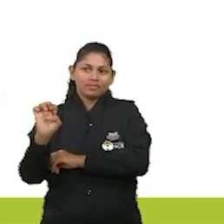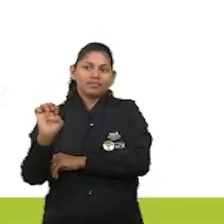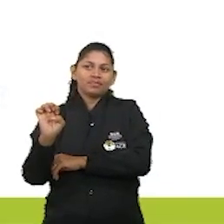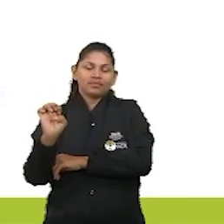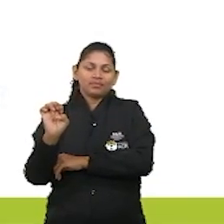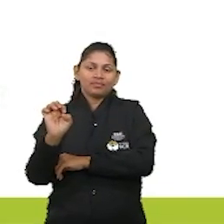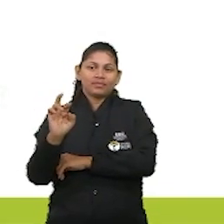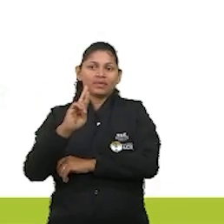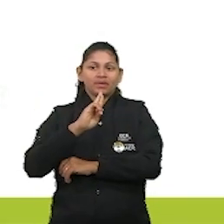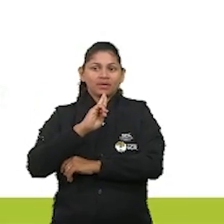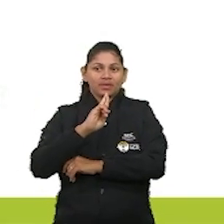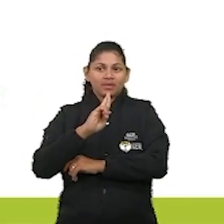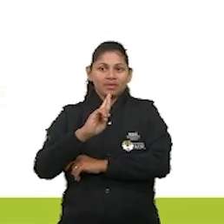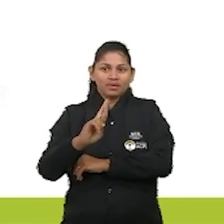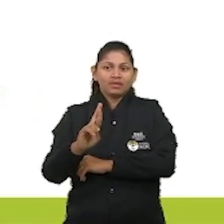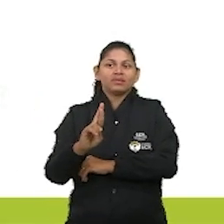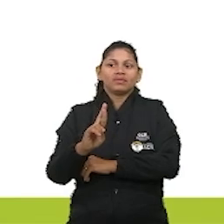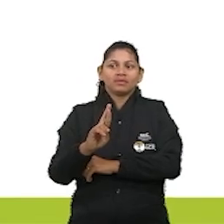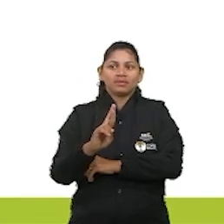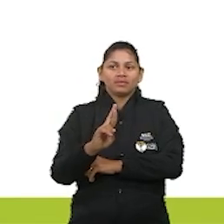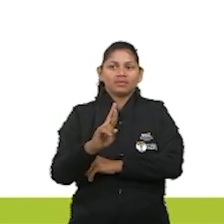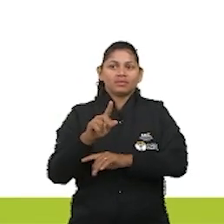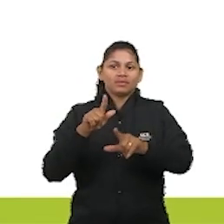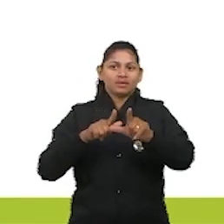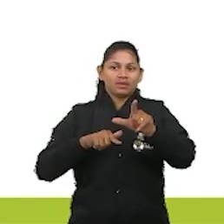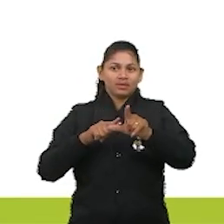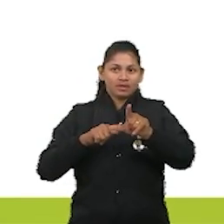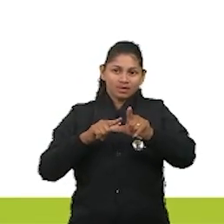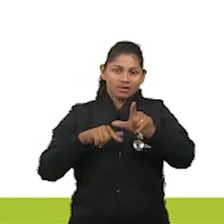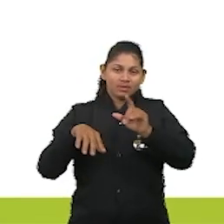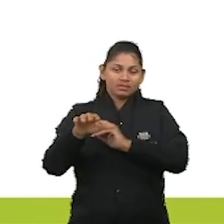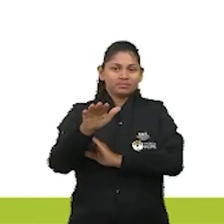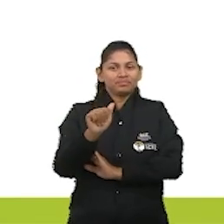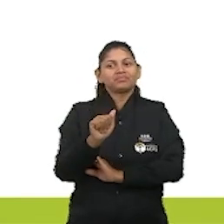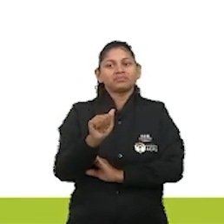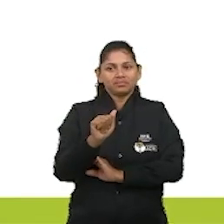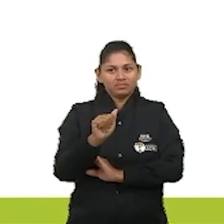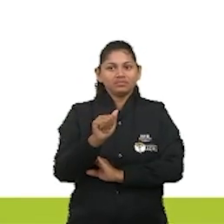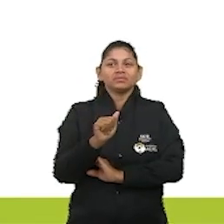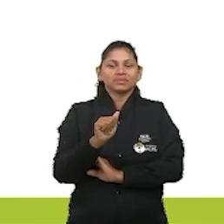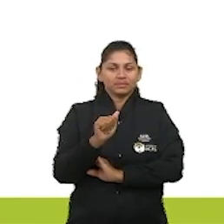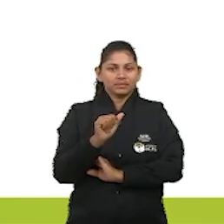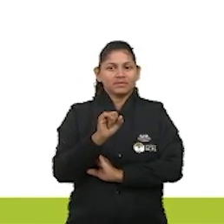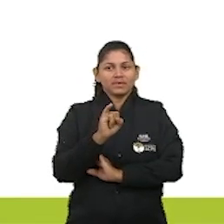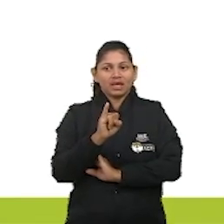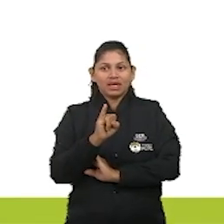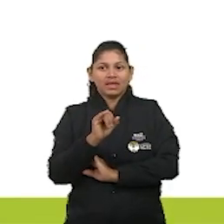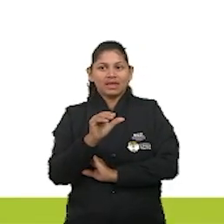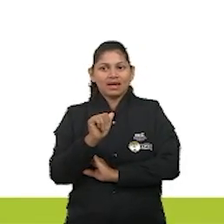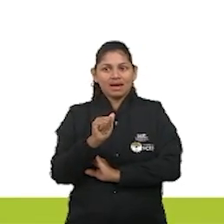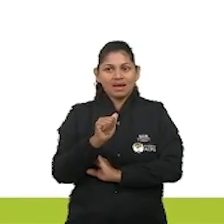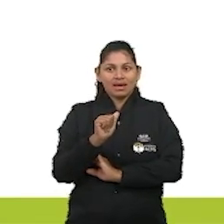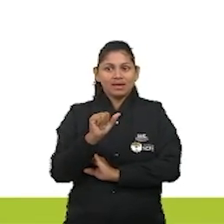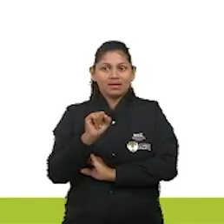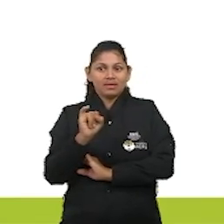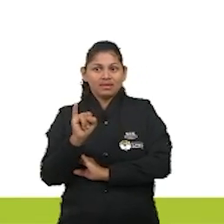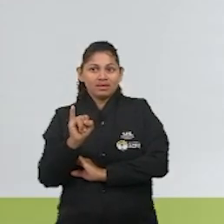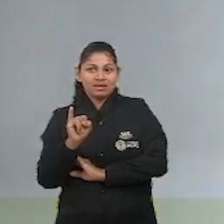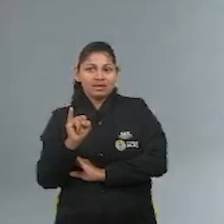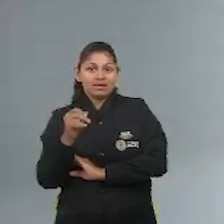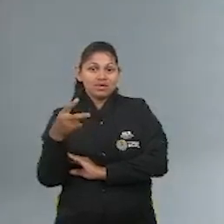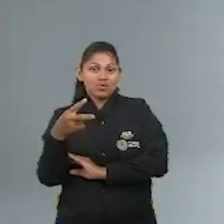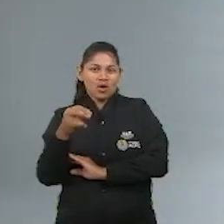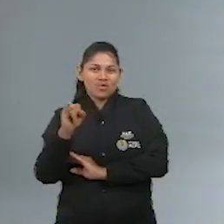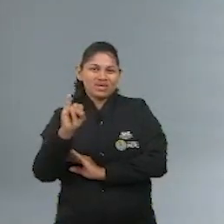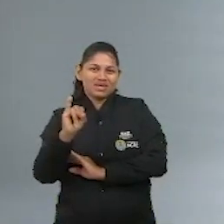a minha resposta aqui vai ser a letra A. Ok, gente? Olha só esse tipo de análise que você